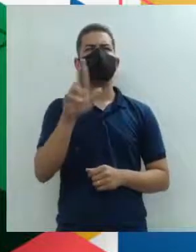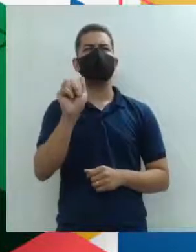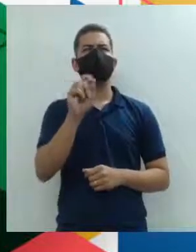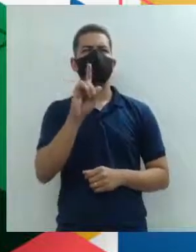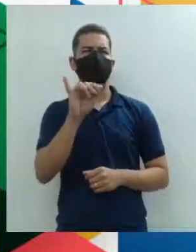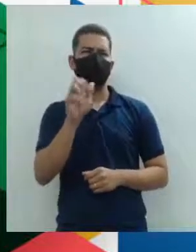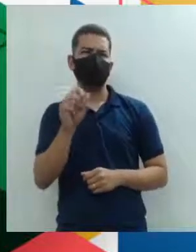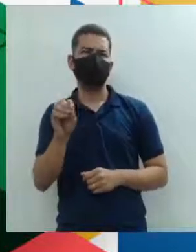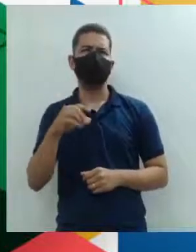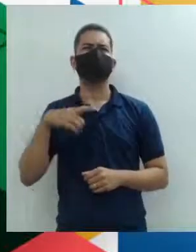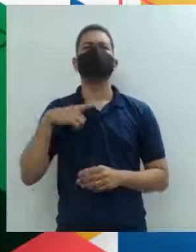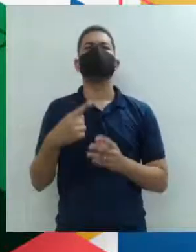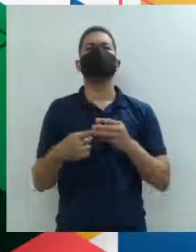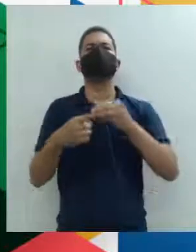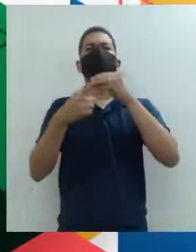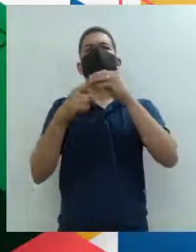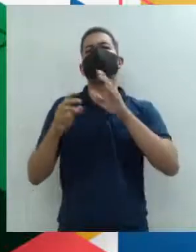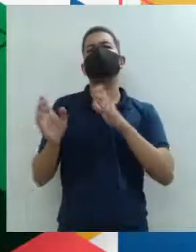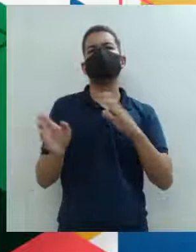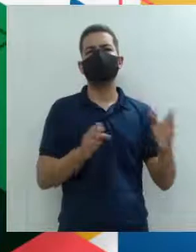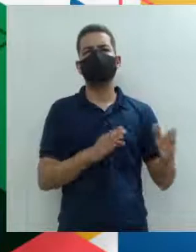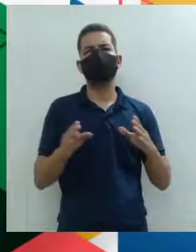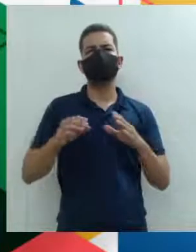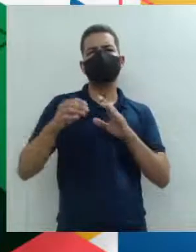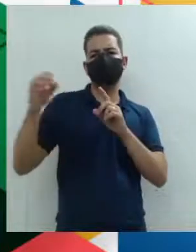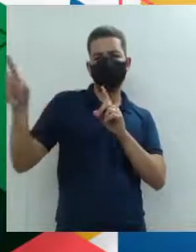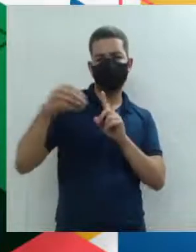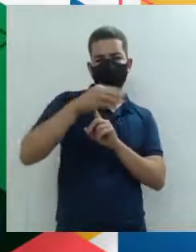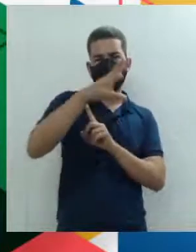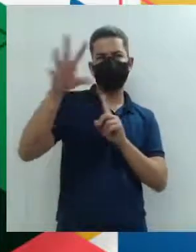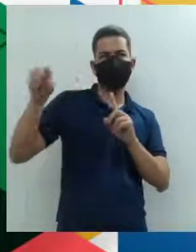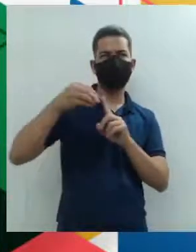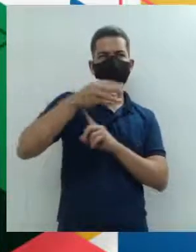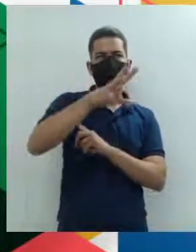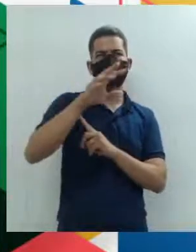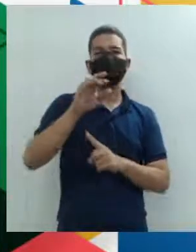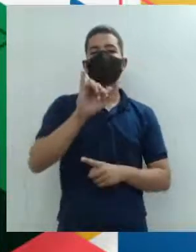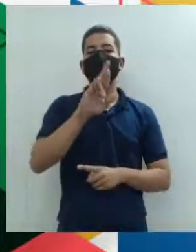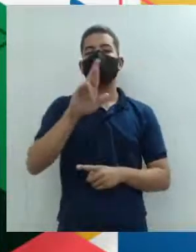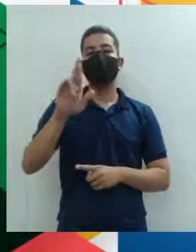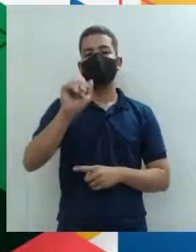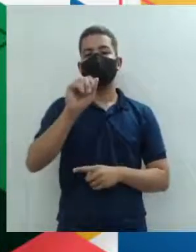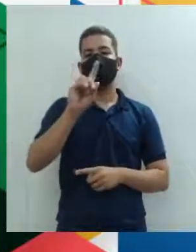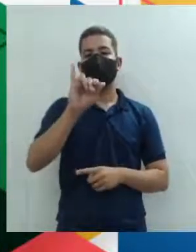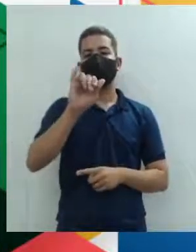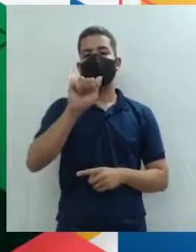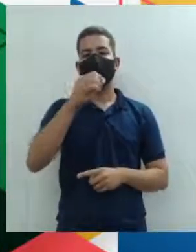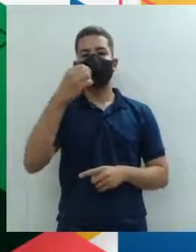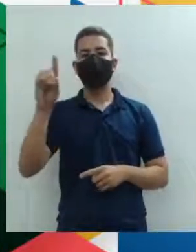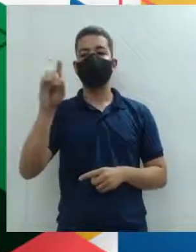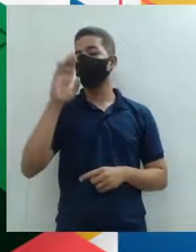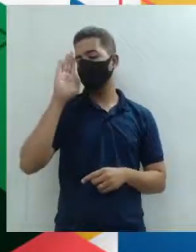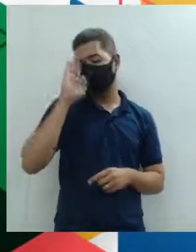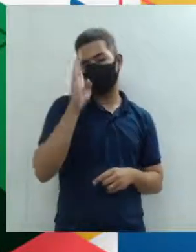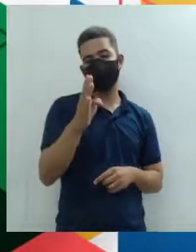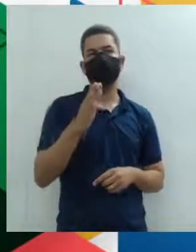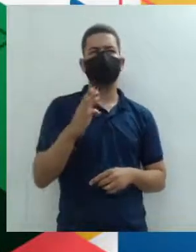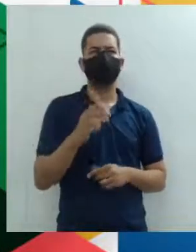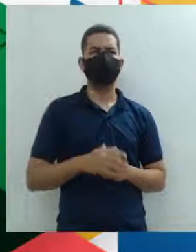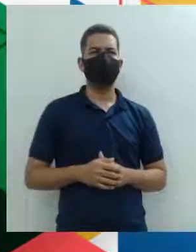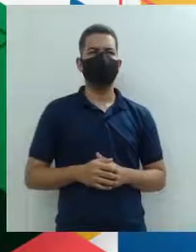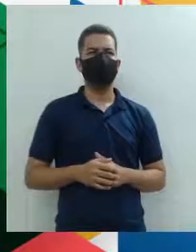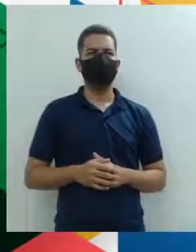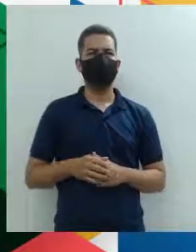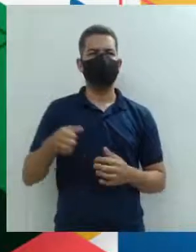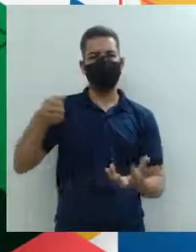processo de transferência de energia térmica. No caso, então ele quer saber onde só tem irradiação agora. Da chama do fogão para a panela, será